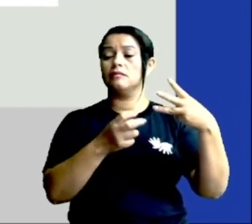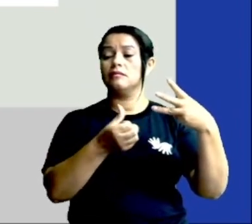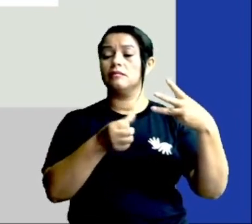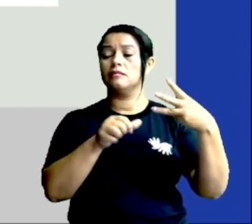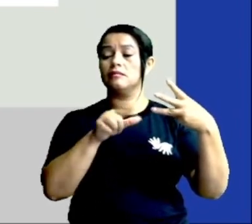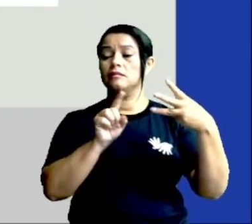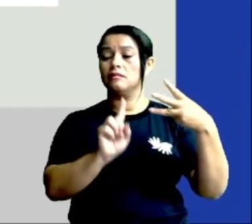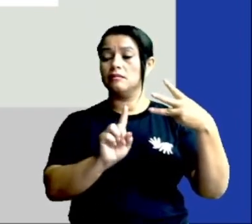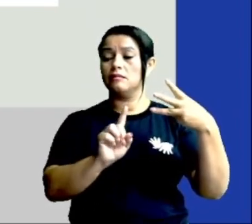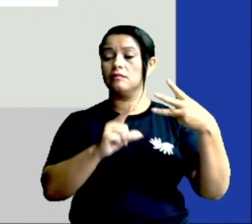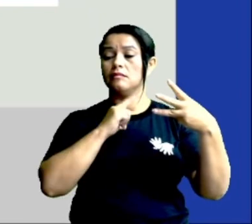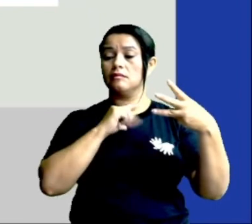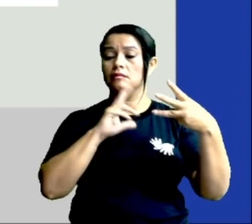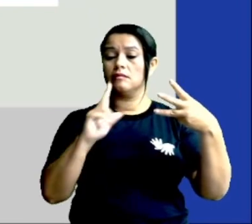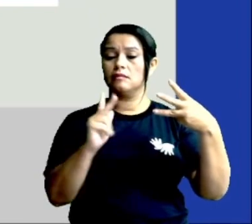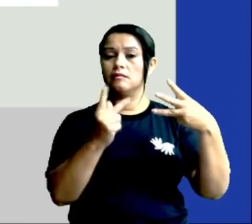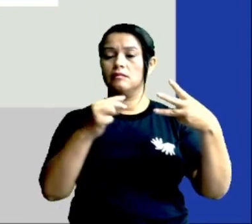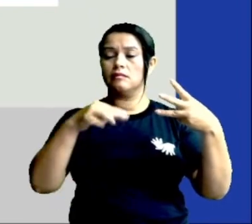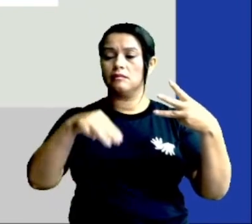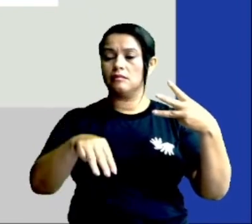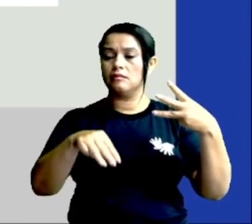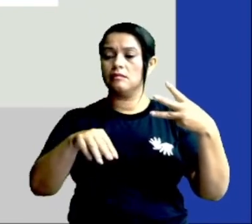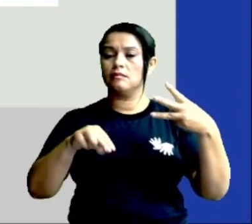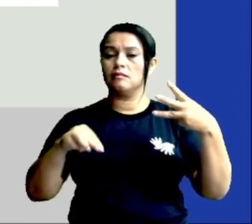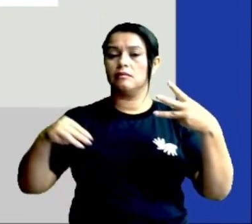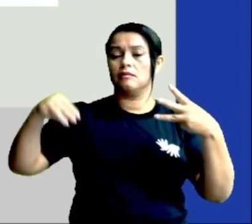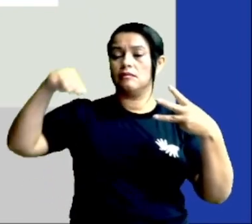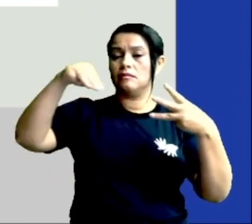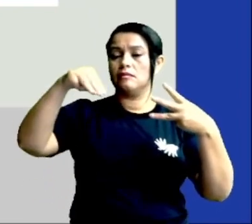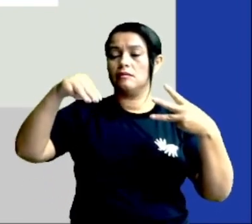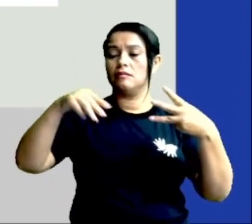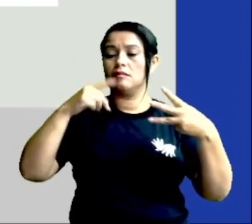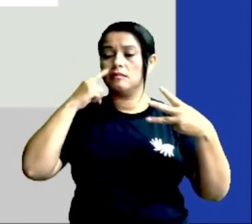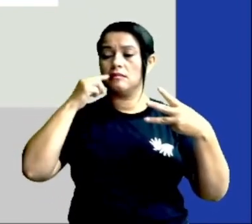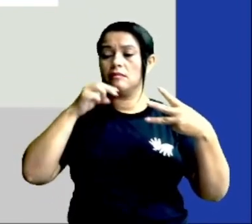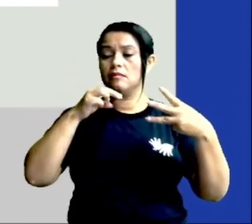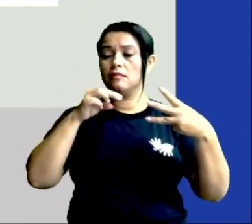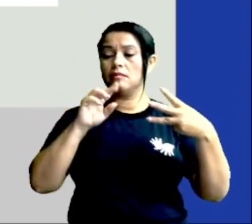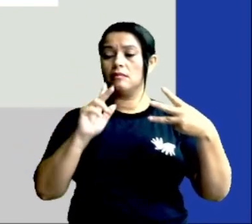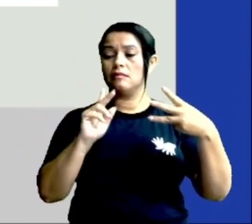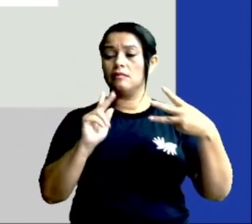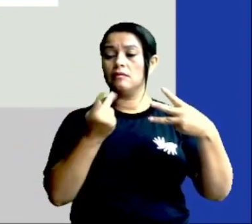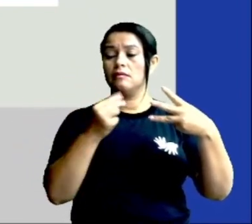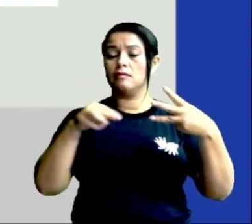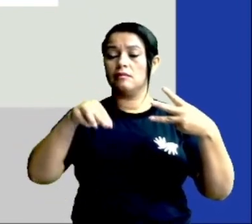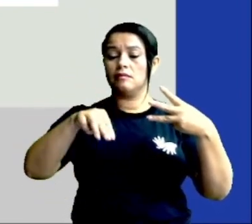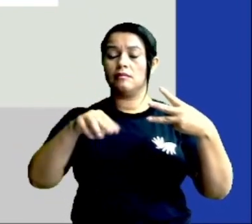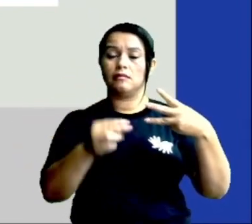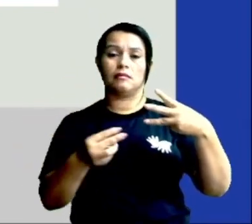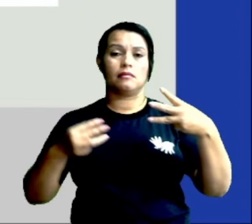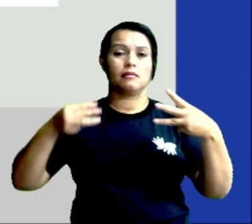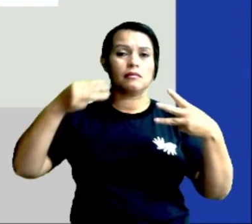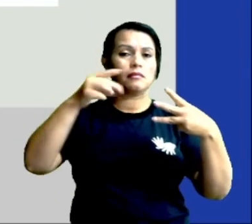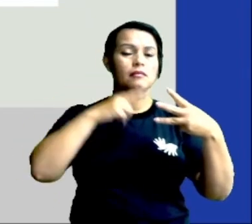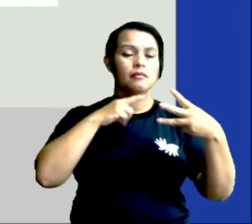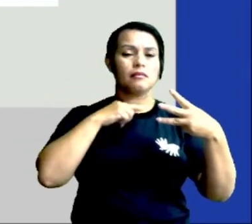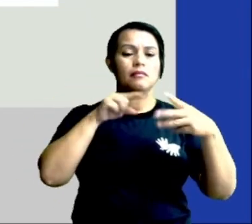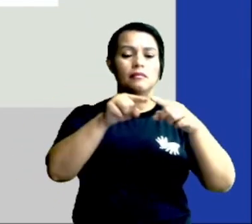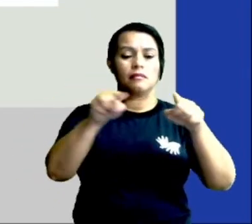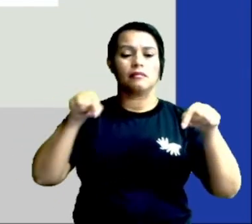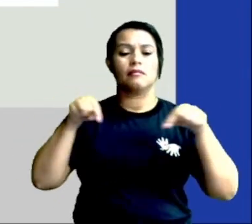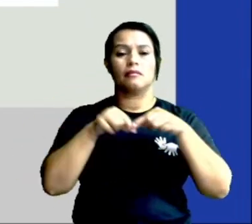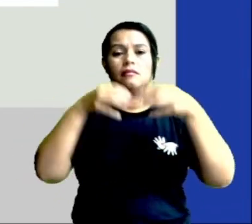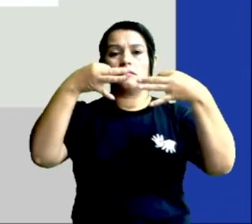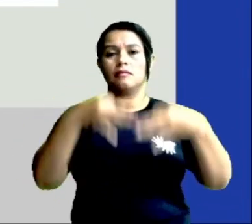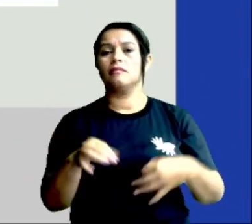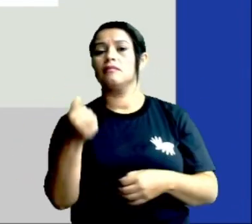12,34.561 hectômetro, tá? HM. Então, HM, hectômetros, cúbico, eu tenho quem?